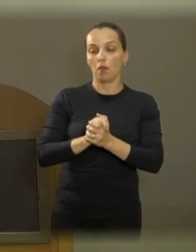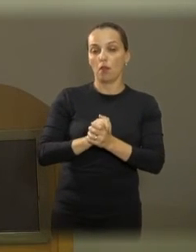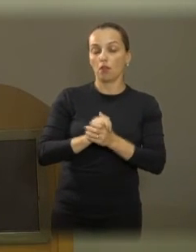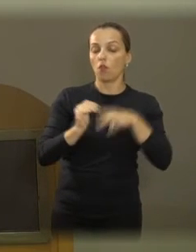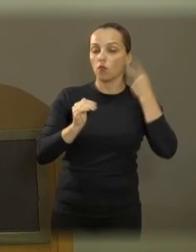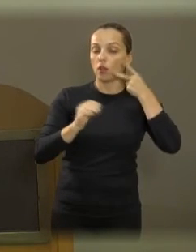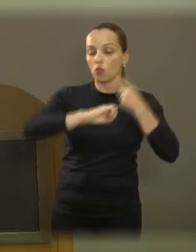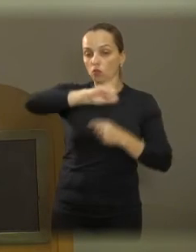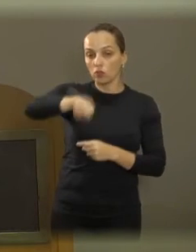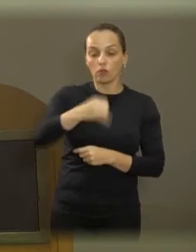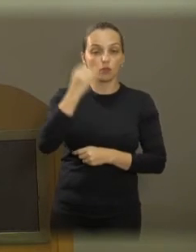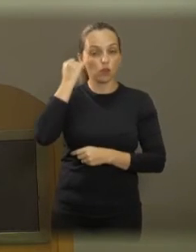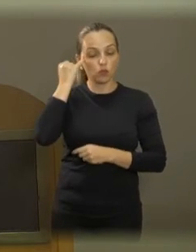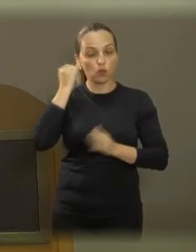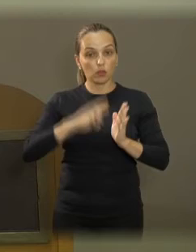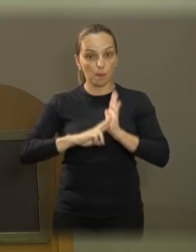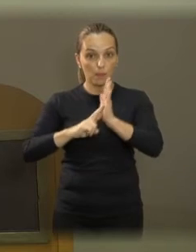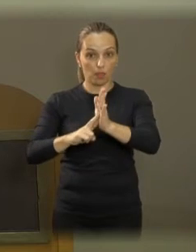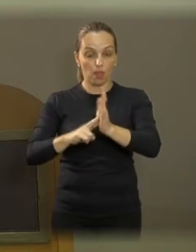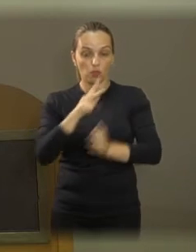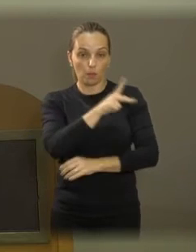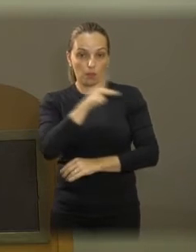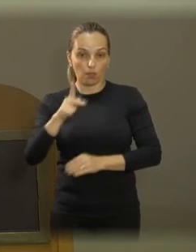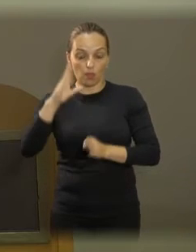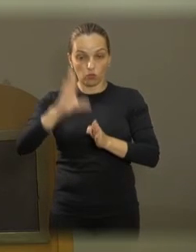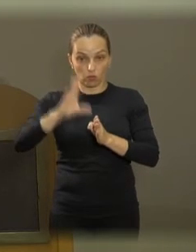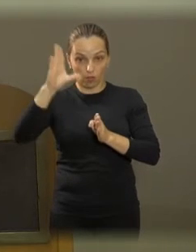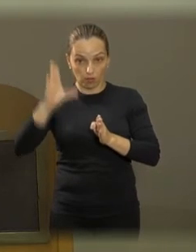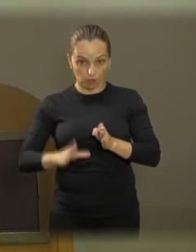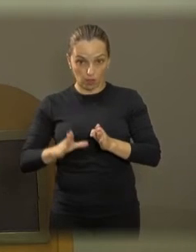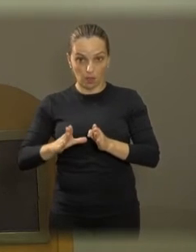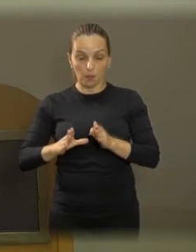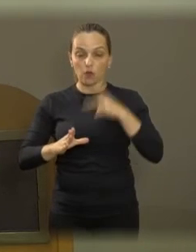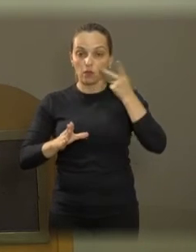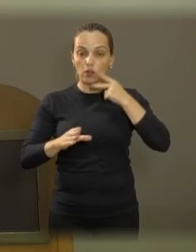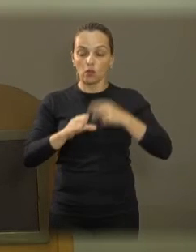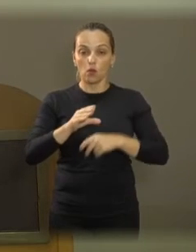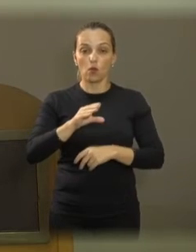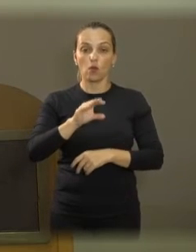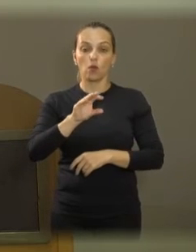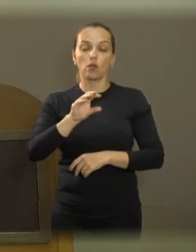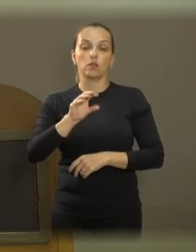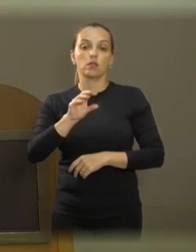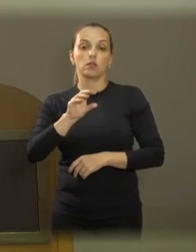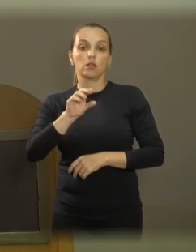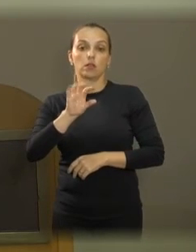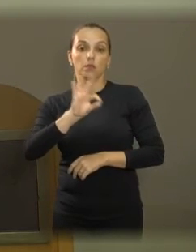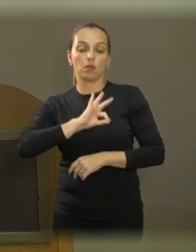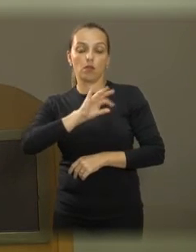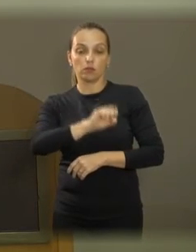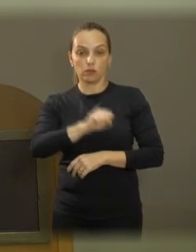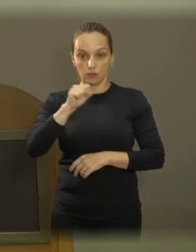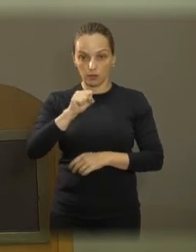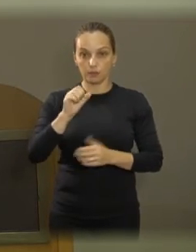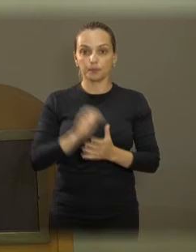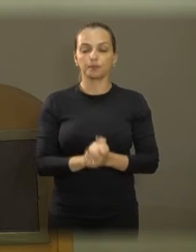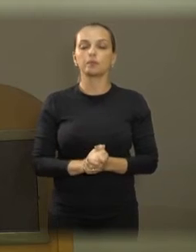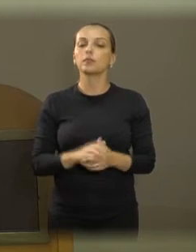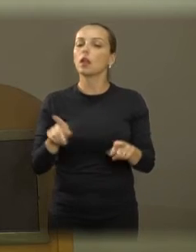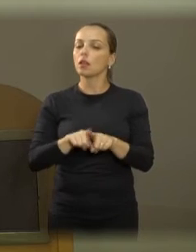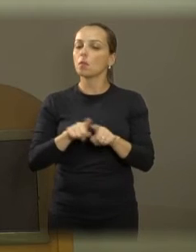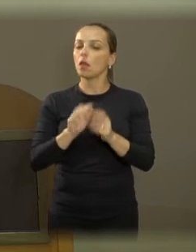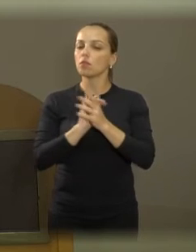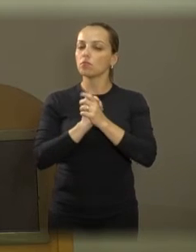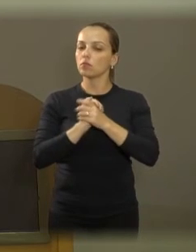representando aqui o Tenente Santana, ilustríssimo presidente dessa Casa Legislativa. Cumprimento também